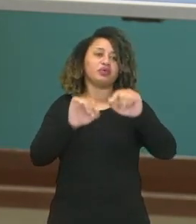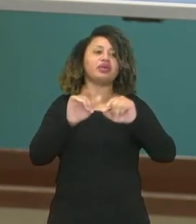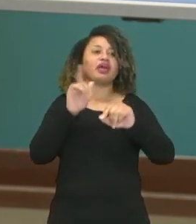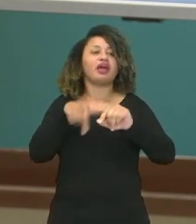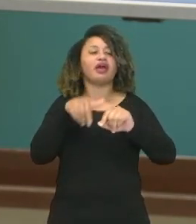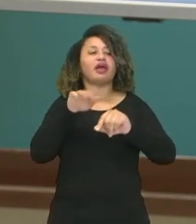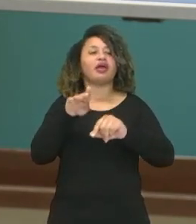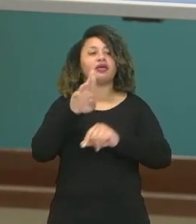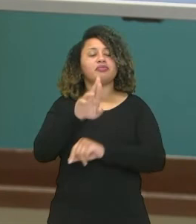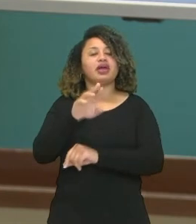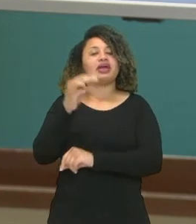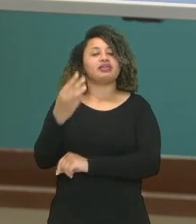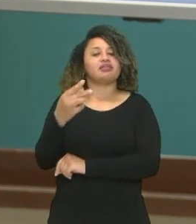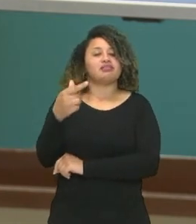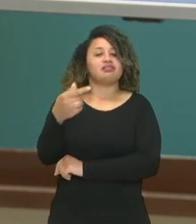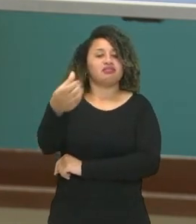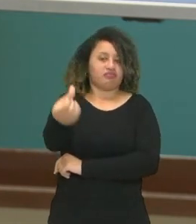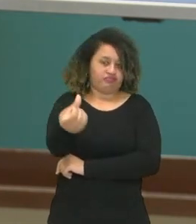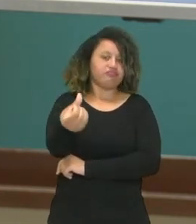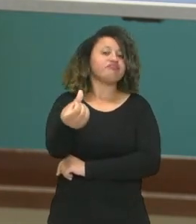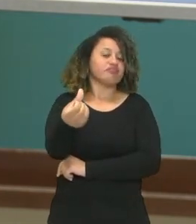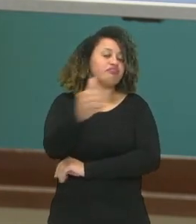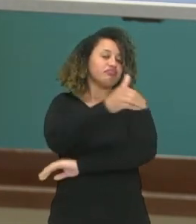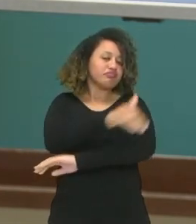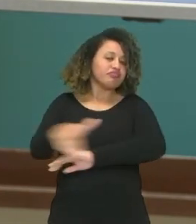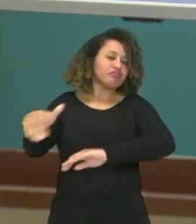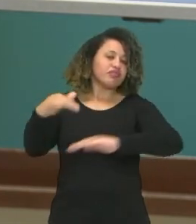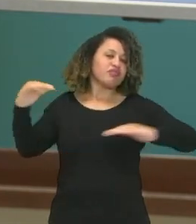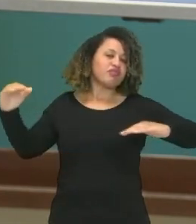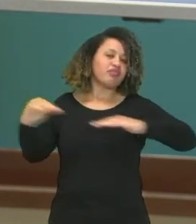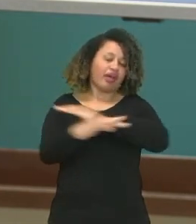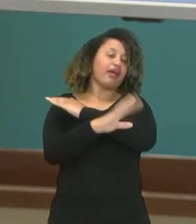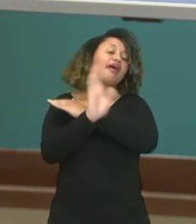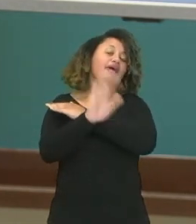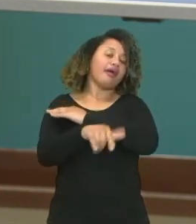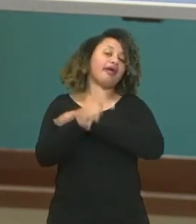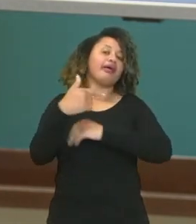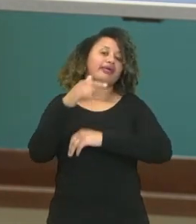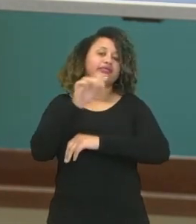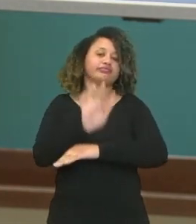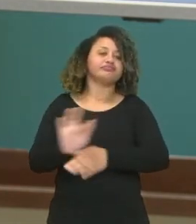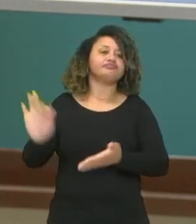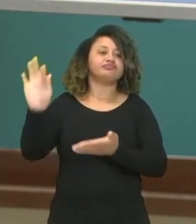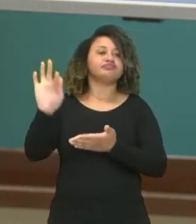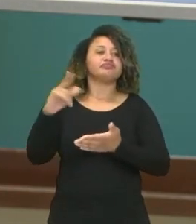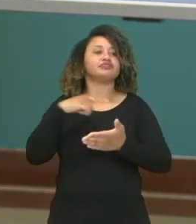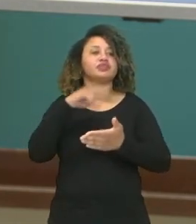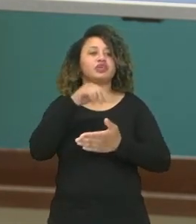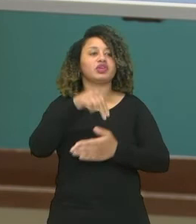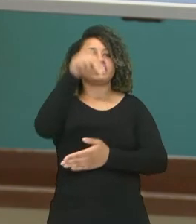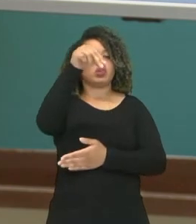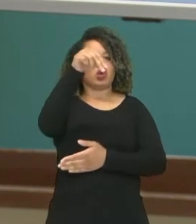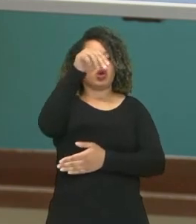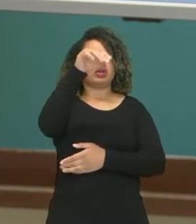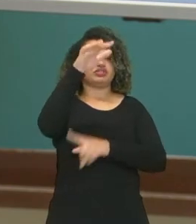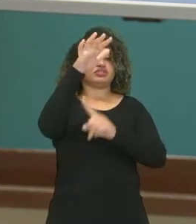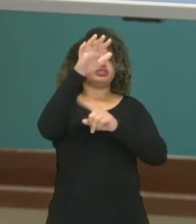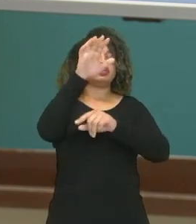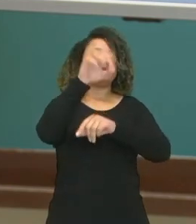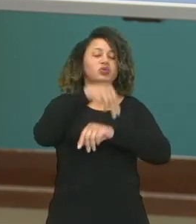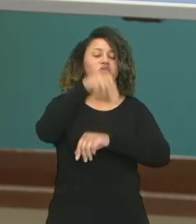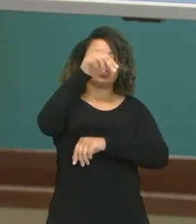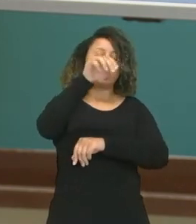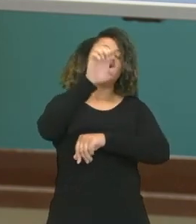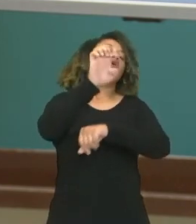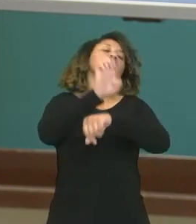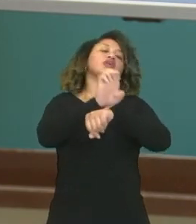oficial BR-376, uma rodovia federal. Ela interliga o norte do Paraná, ela sai ali do atual Mato Grosso